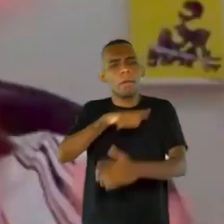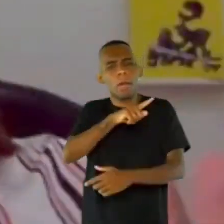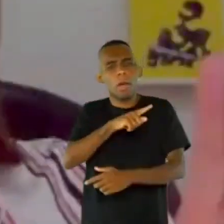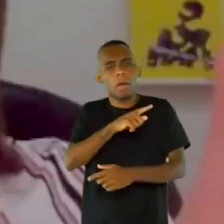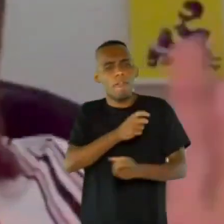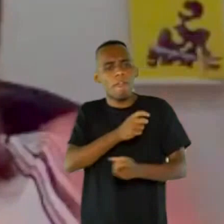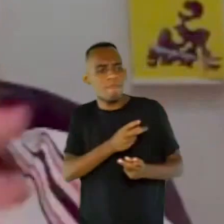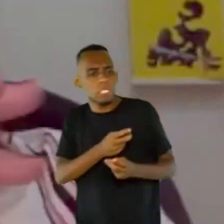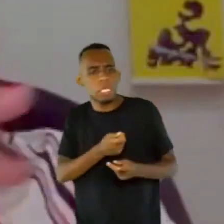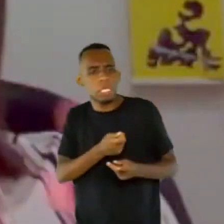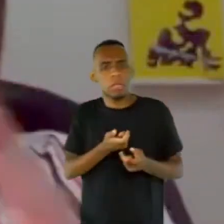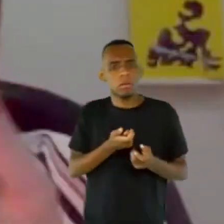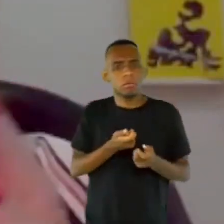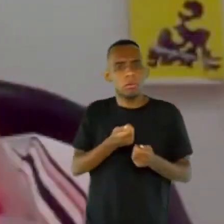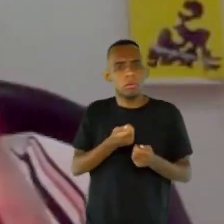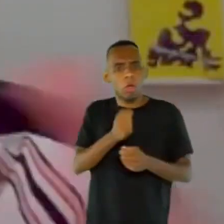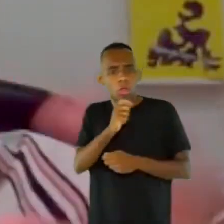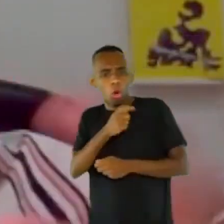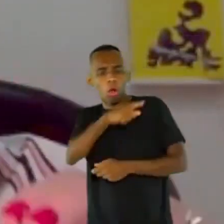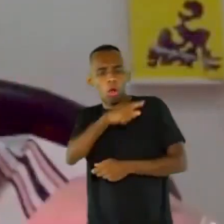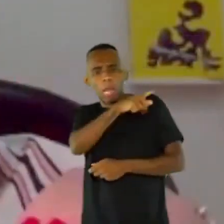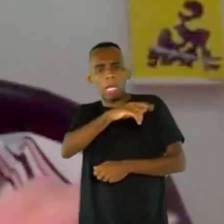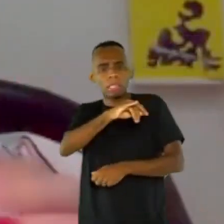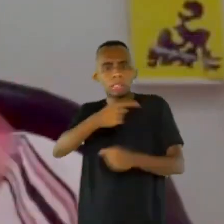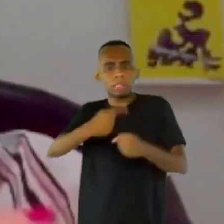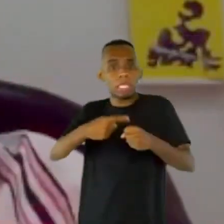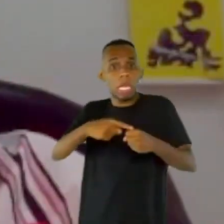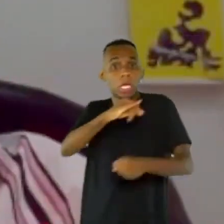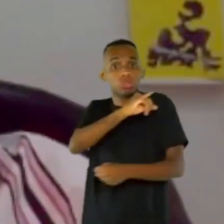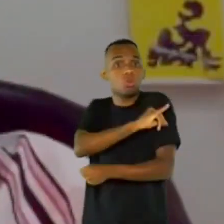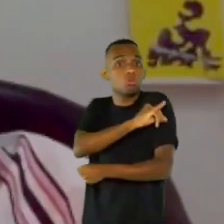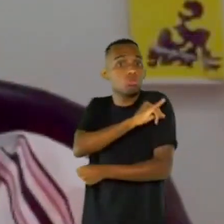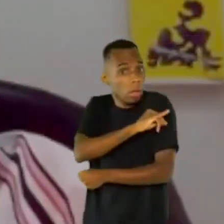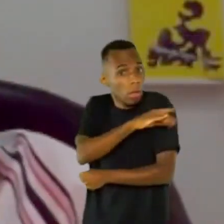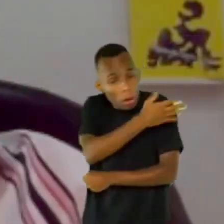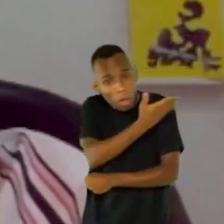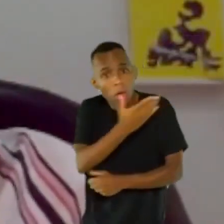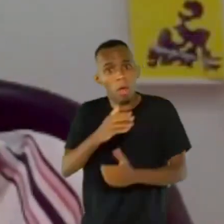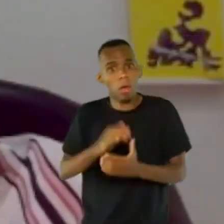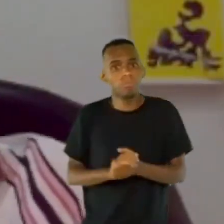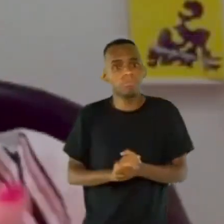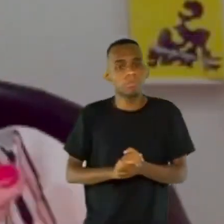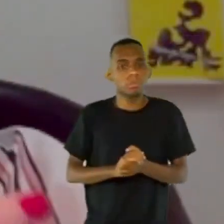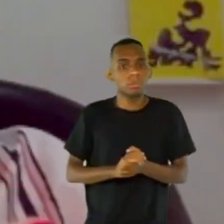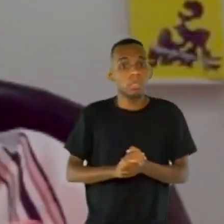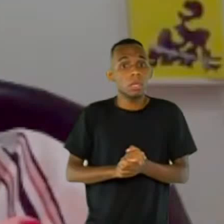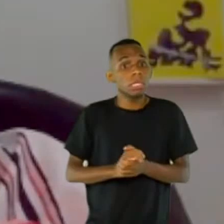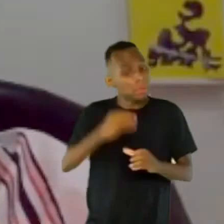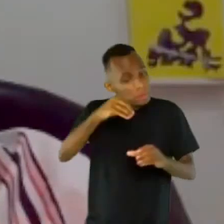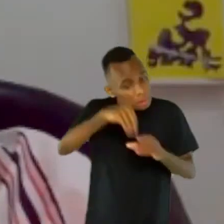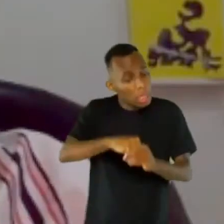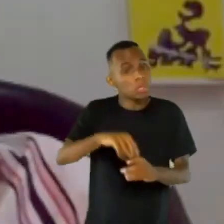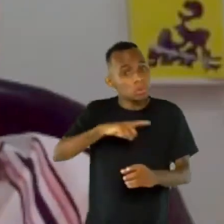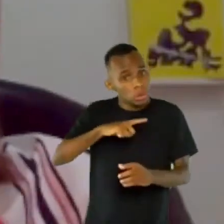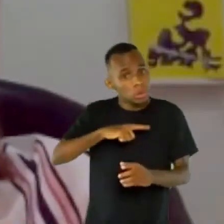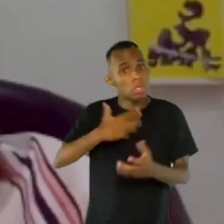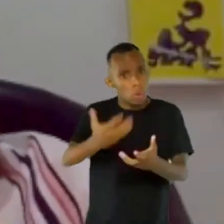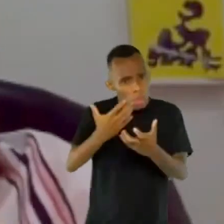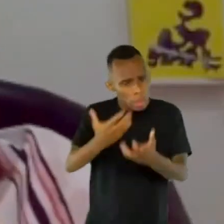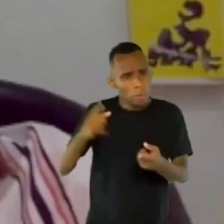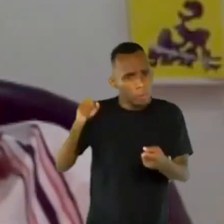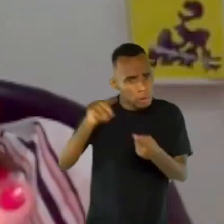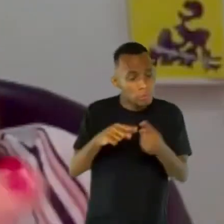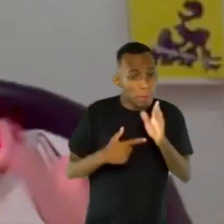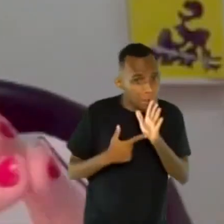isso estava imbricado na discussão da violência da cidade,